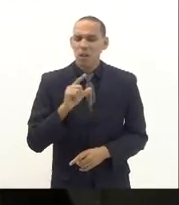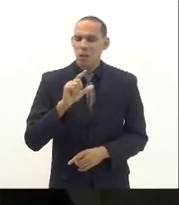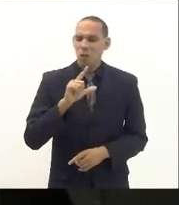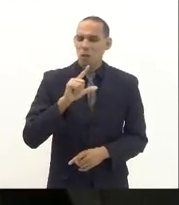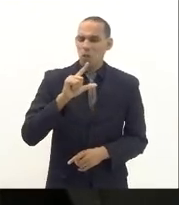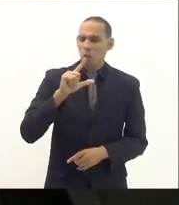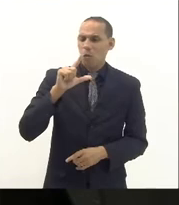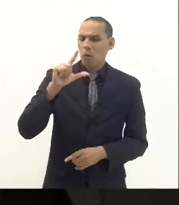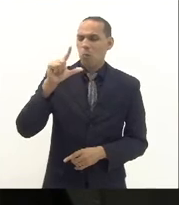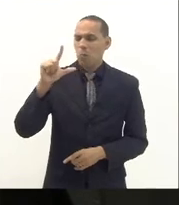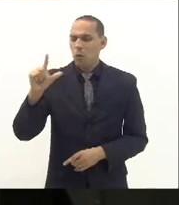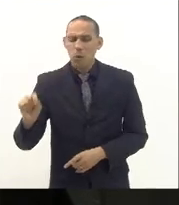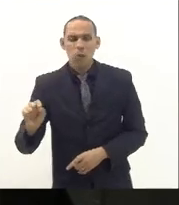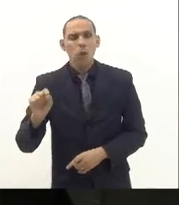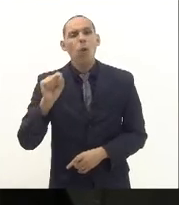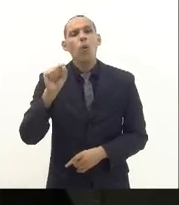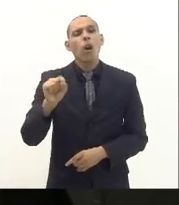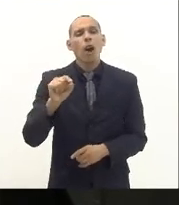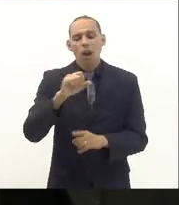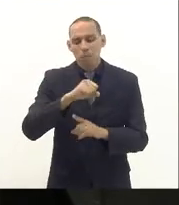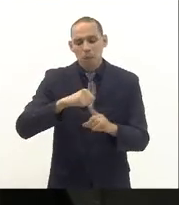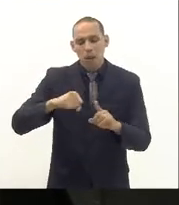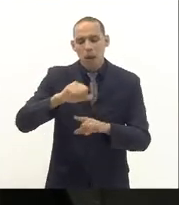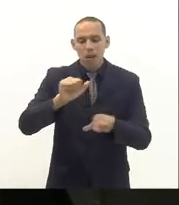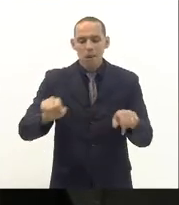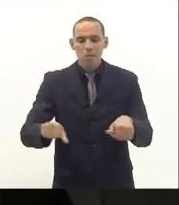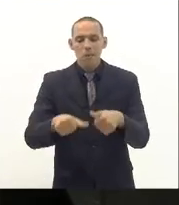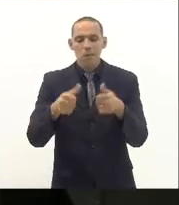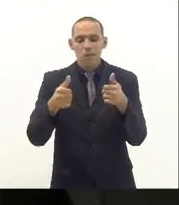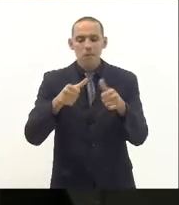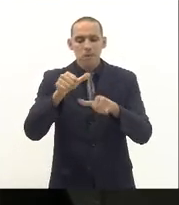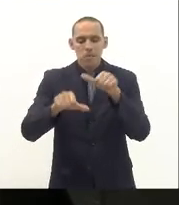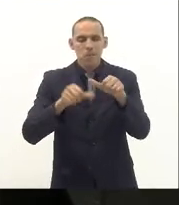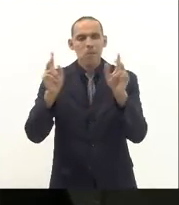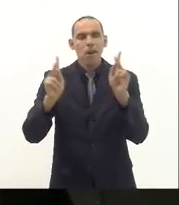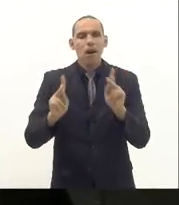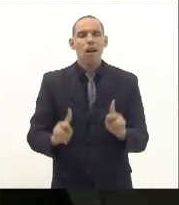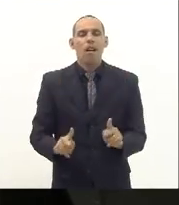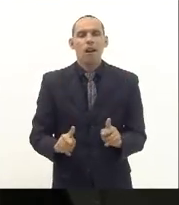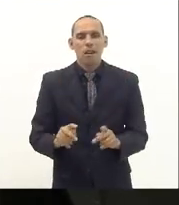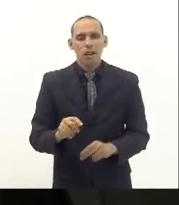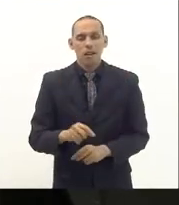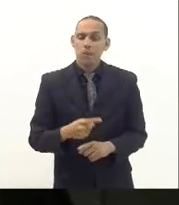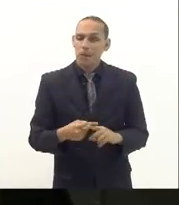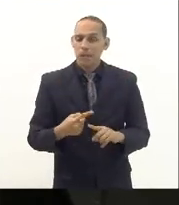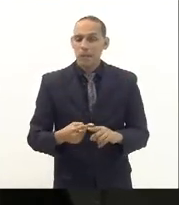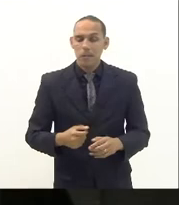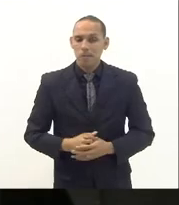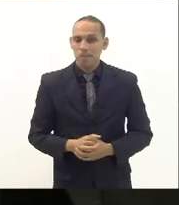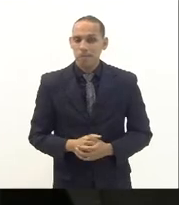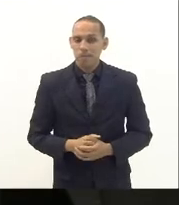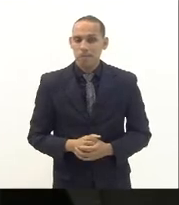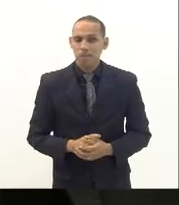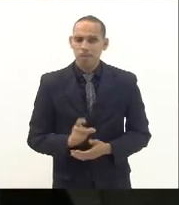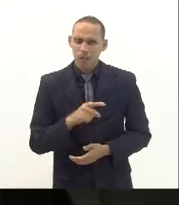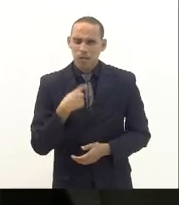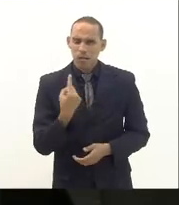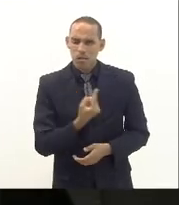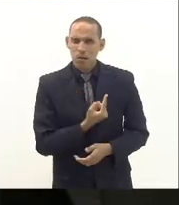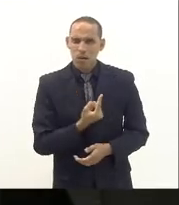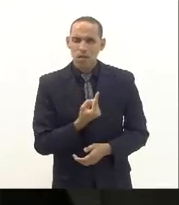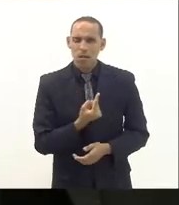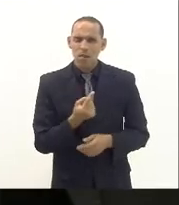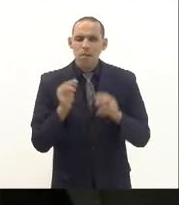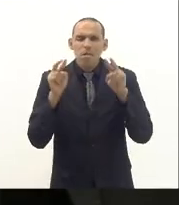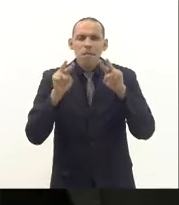de ter uma sociedade de paz até porque quando olhamos